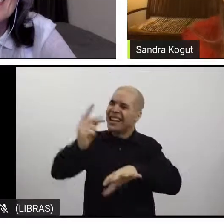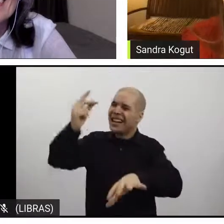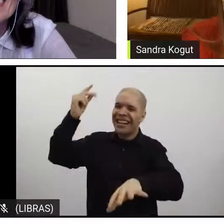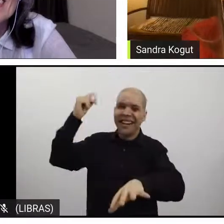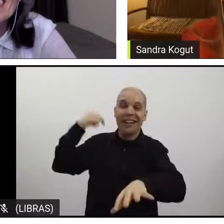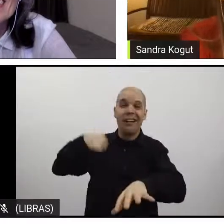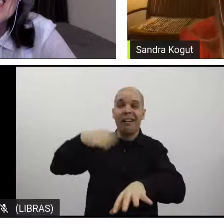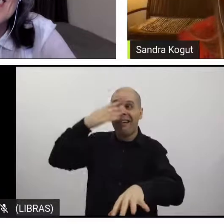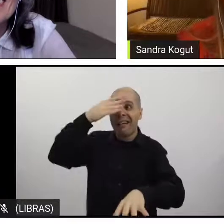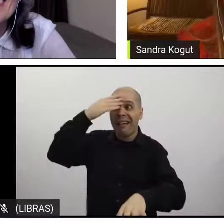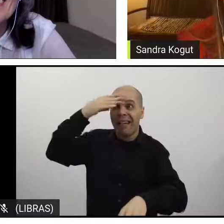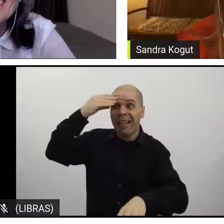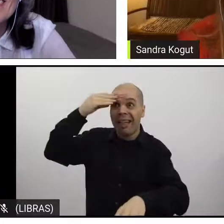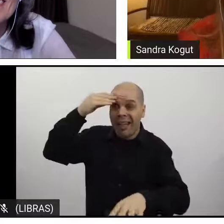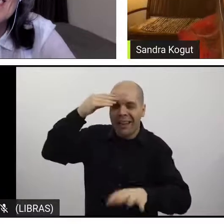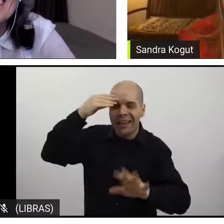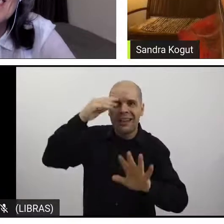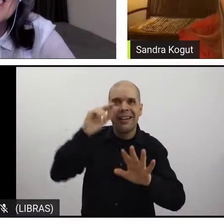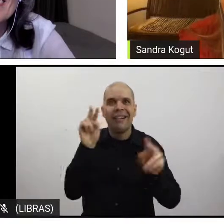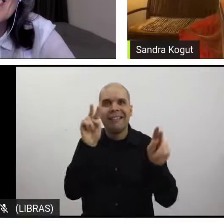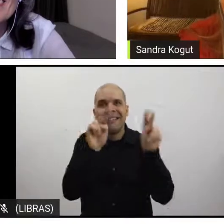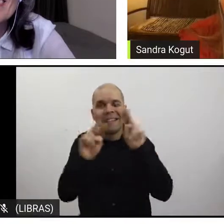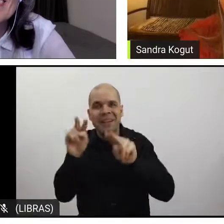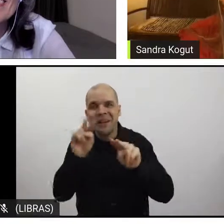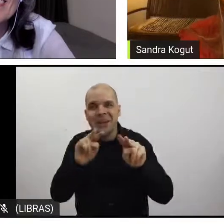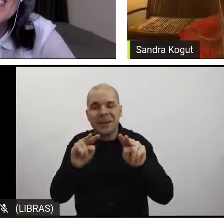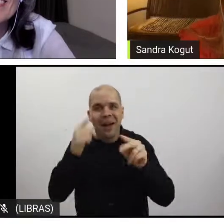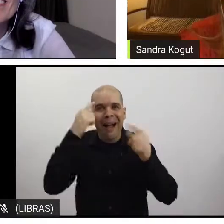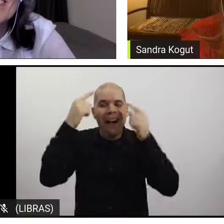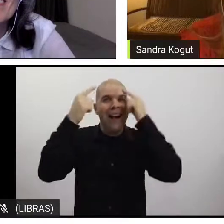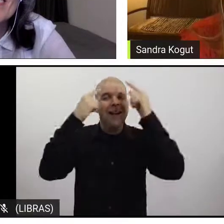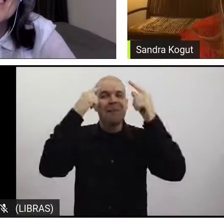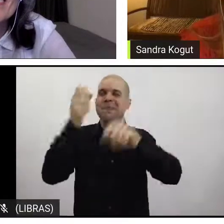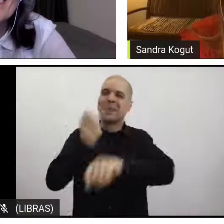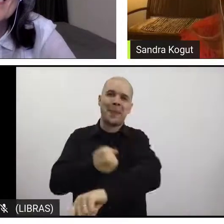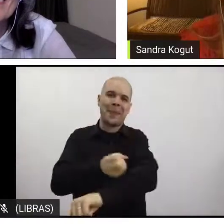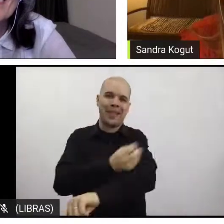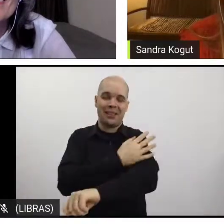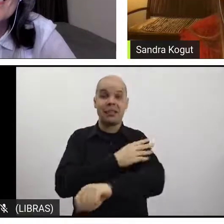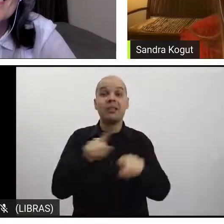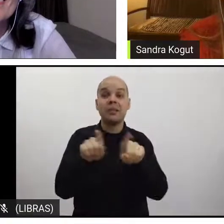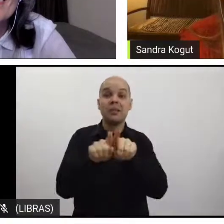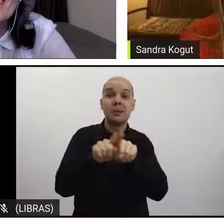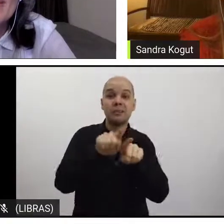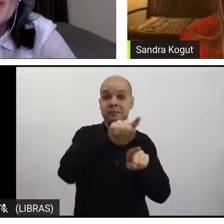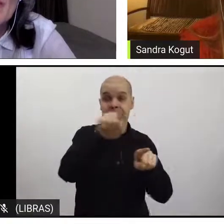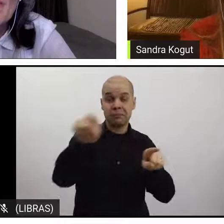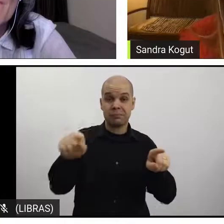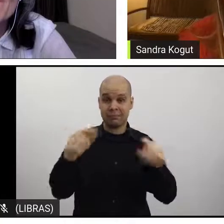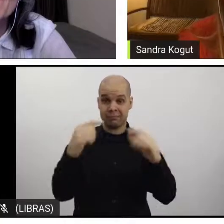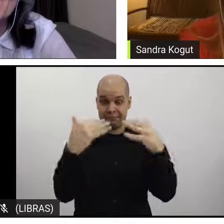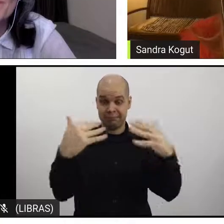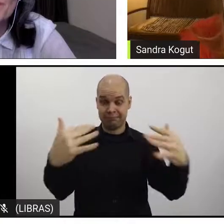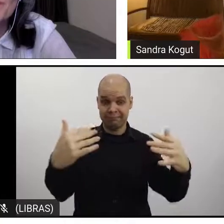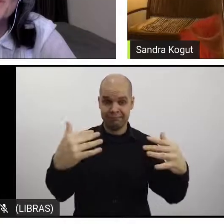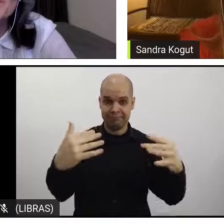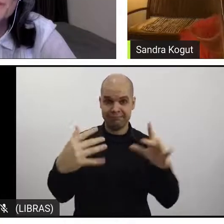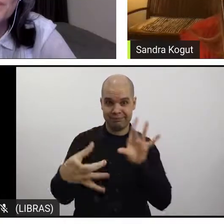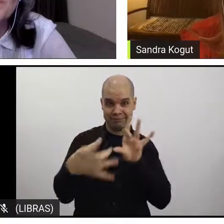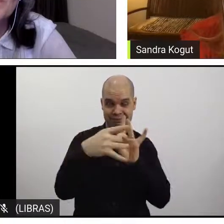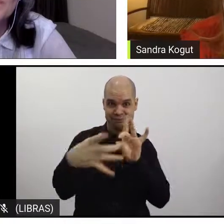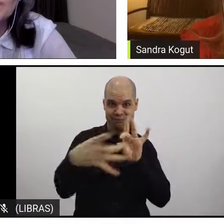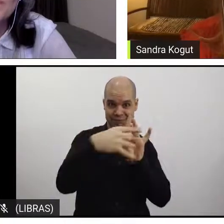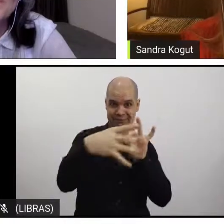acho que tem que dizer para quem estiver assistindo que eu estou pensando em reunir isso tudo e